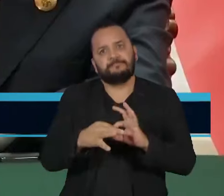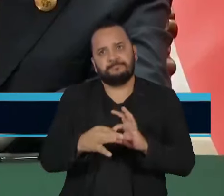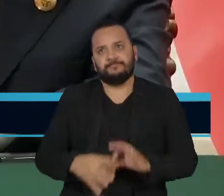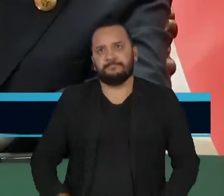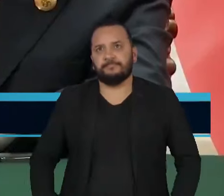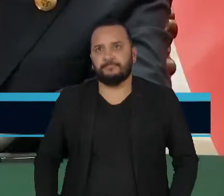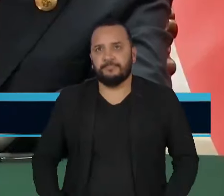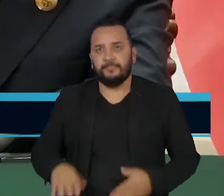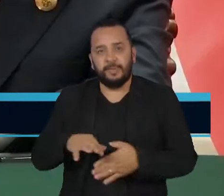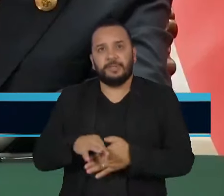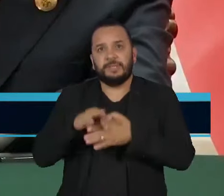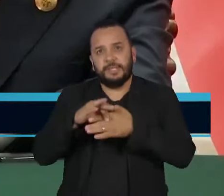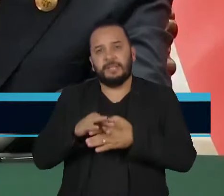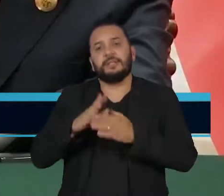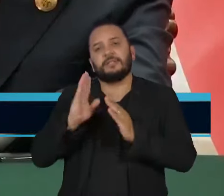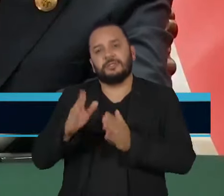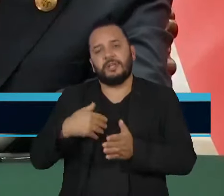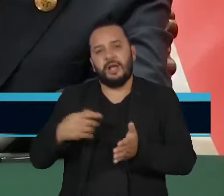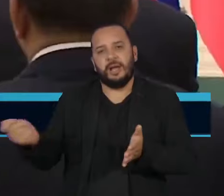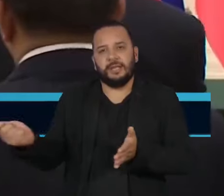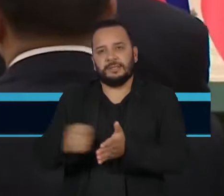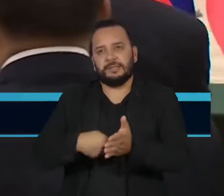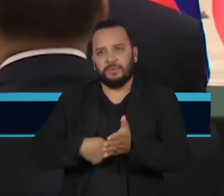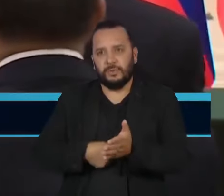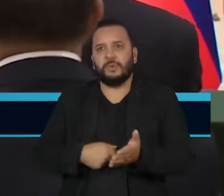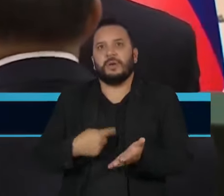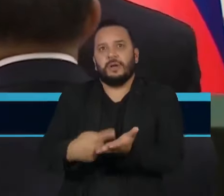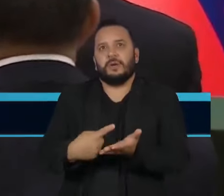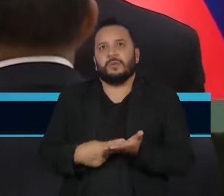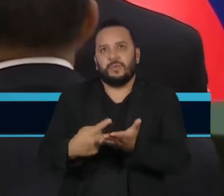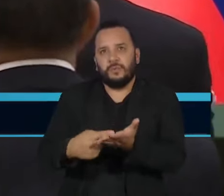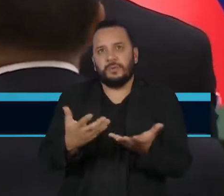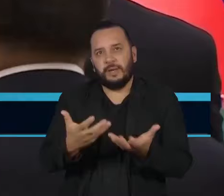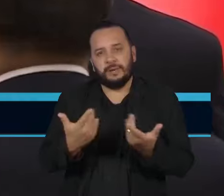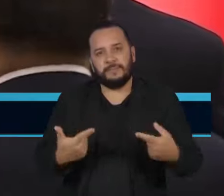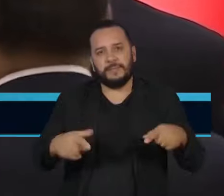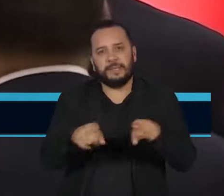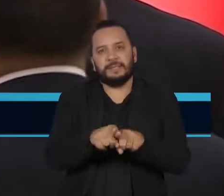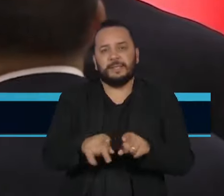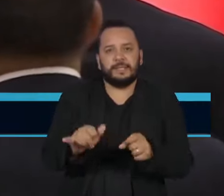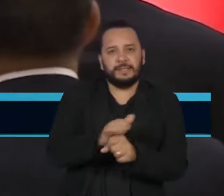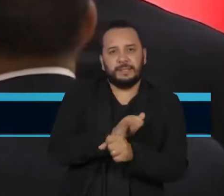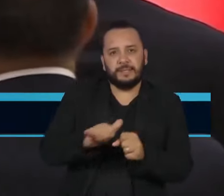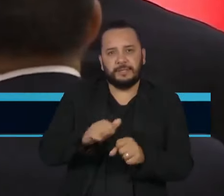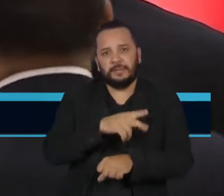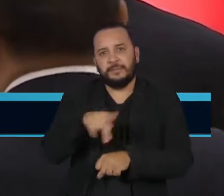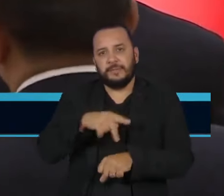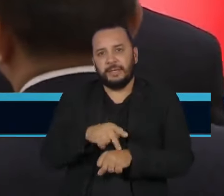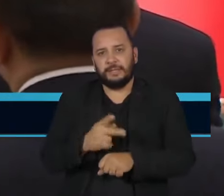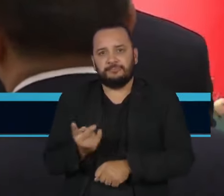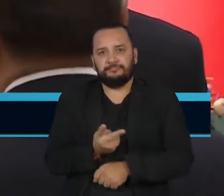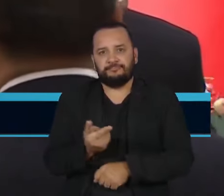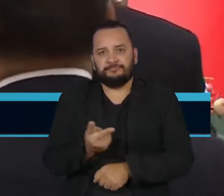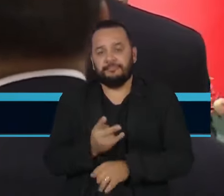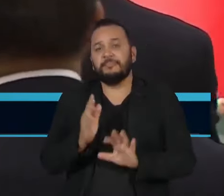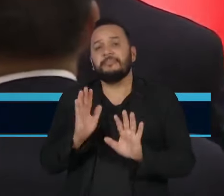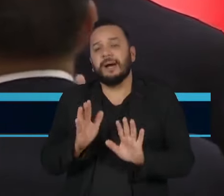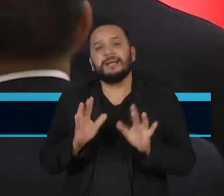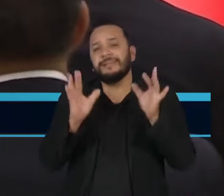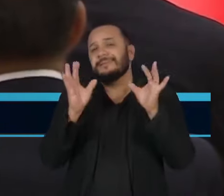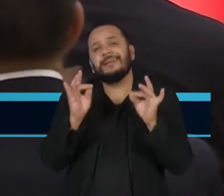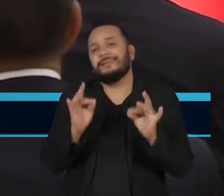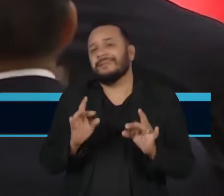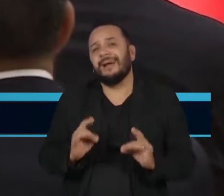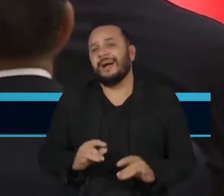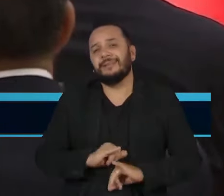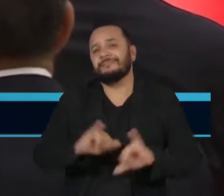Os líderes assinaram uma declaração conjunta que prevê a parceria estratégica entre as nações, mas não houve divulgação dos